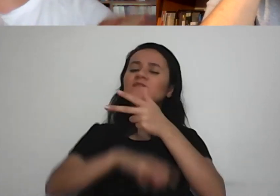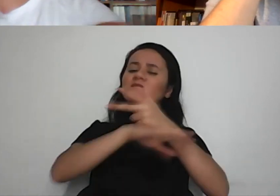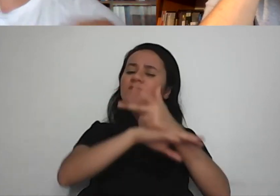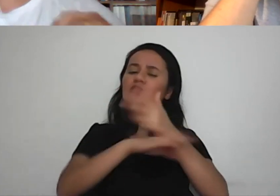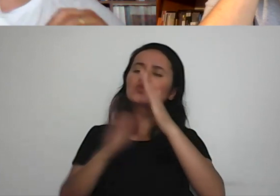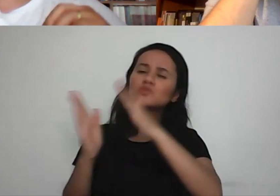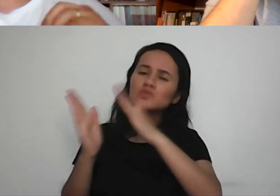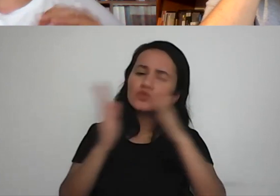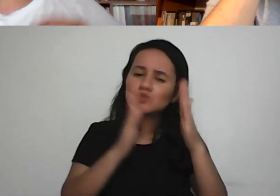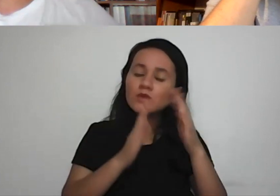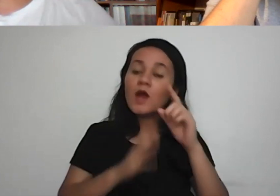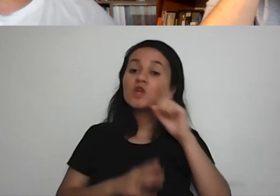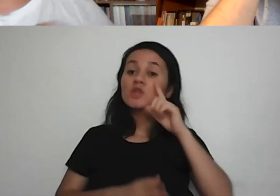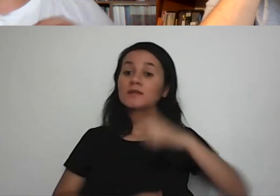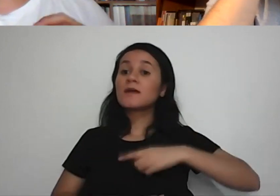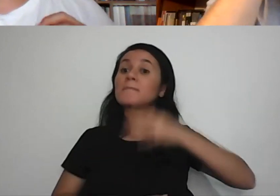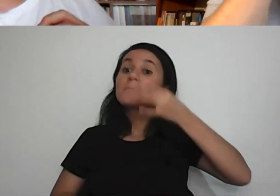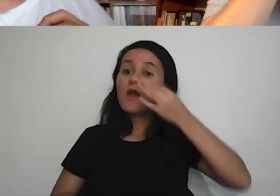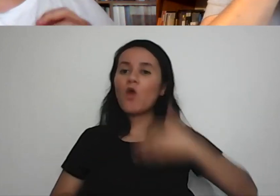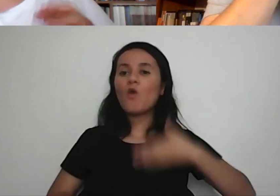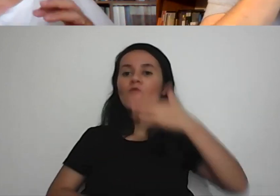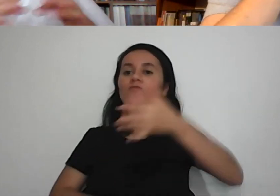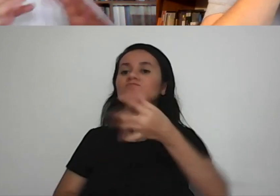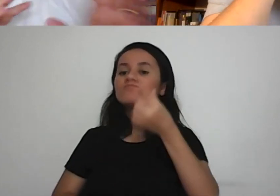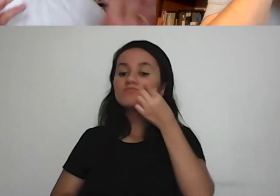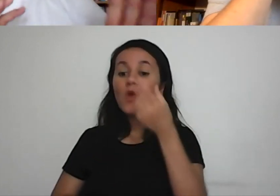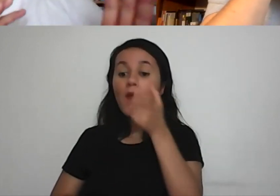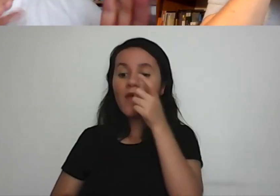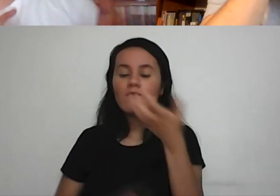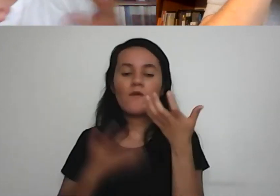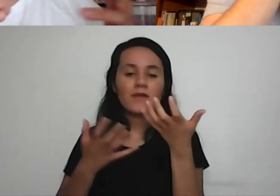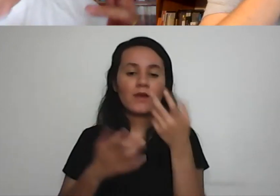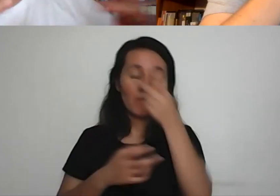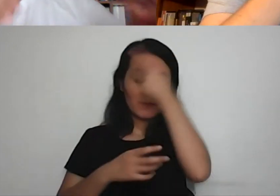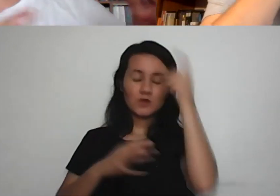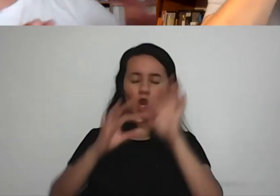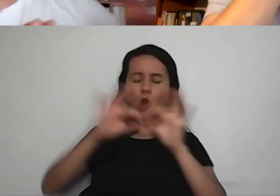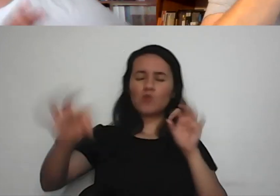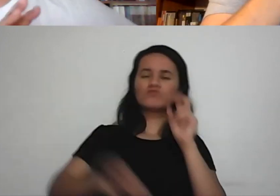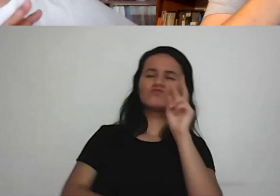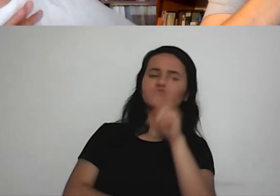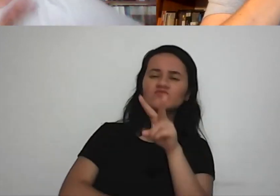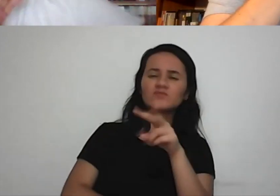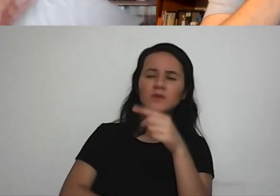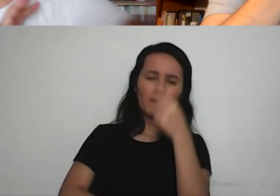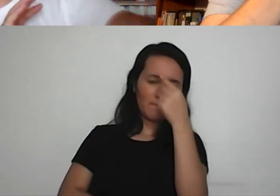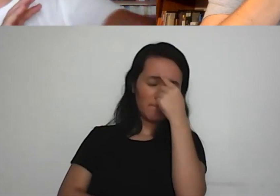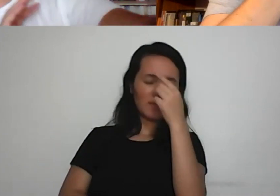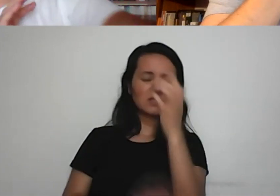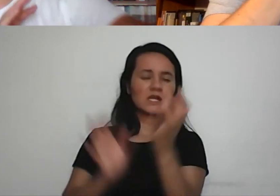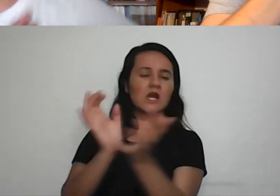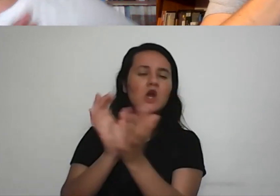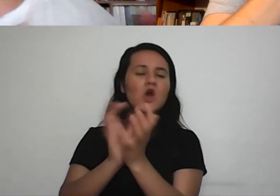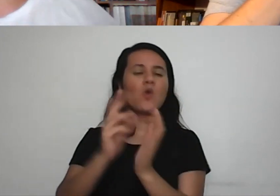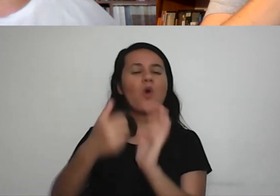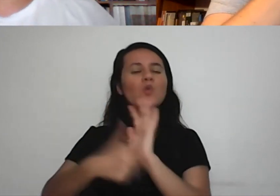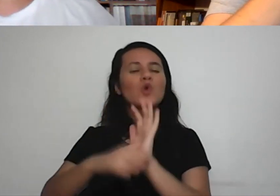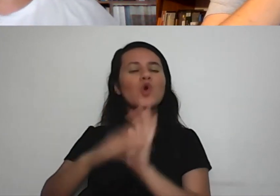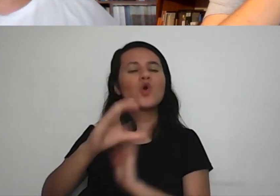o dia que tiver lá presencial eu vou lá ver. Porque as pessoas olham de longe e pensam que aquilo é um clube, né? Pô, isso aqui